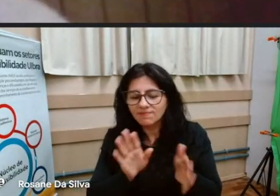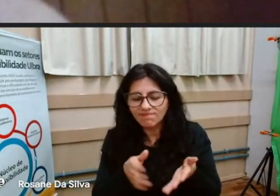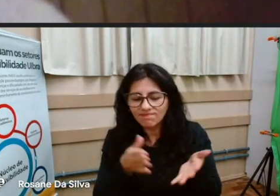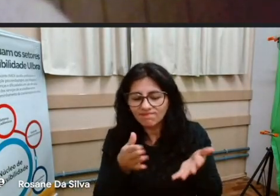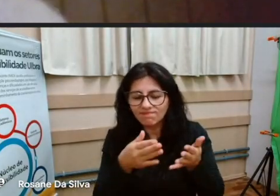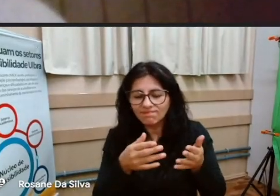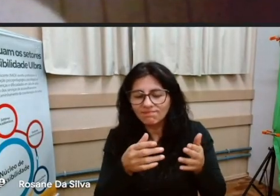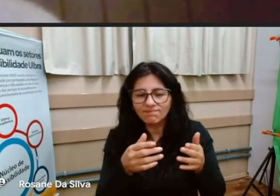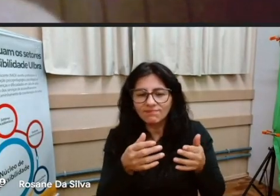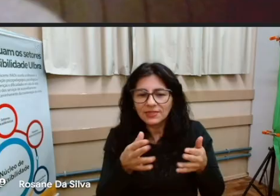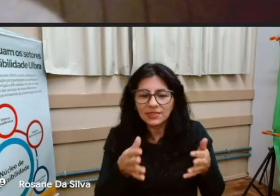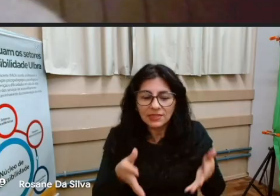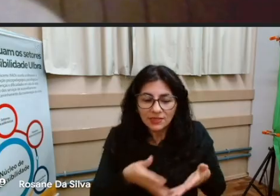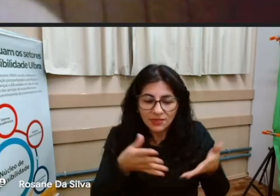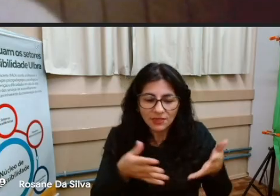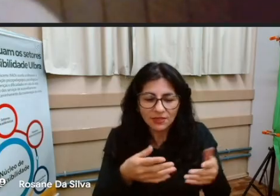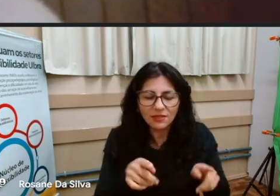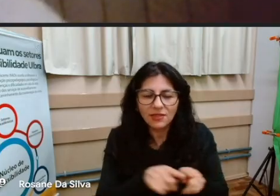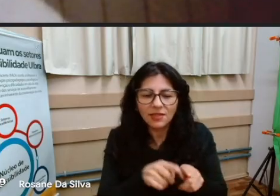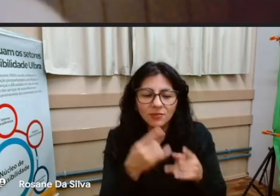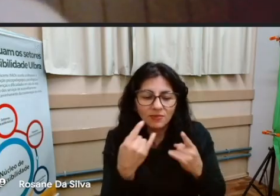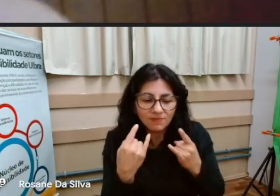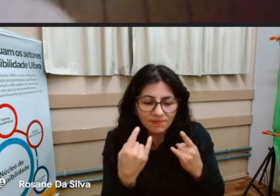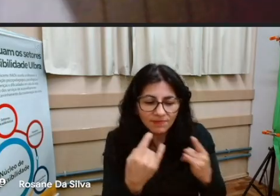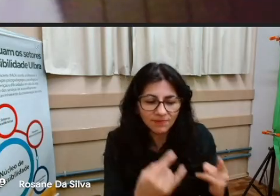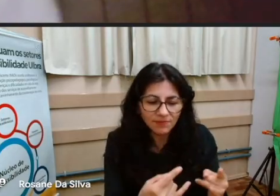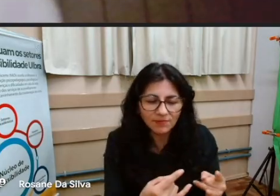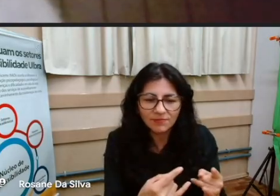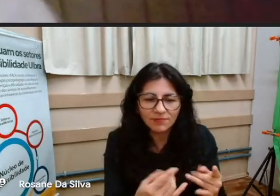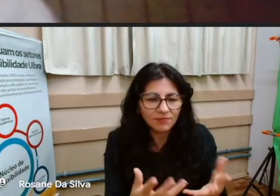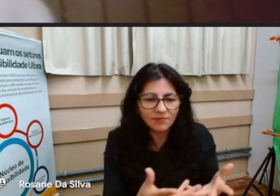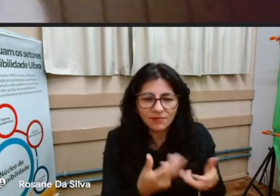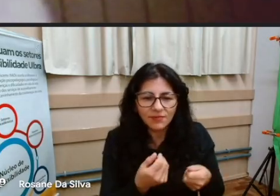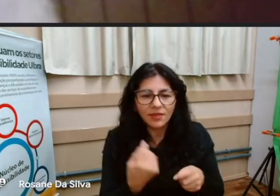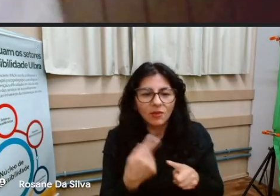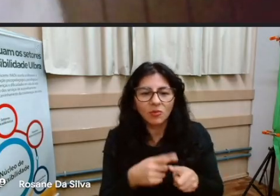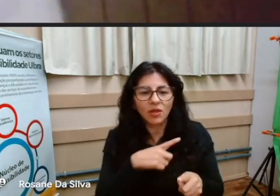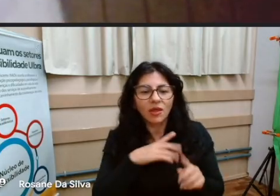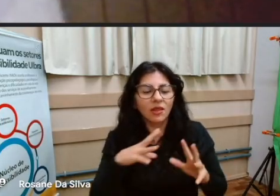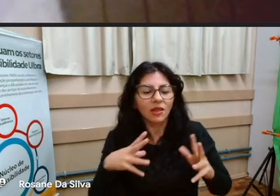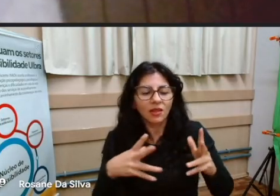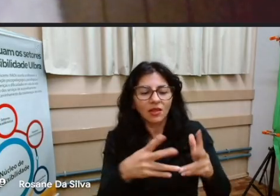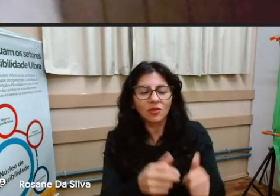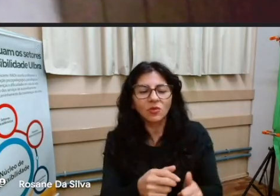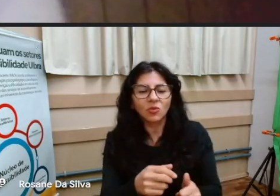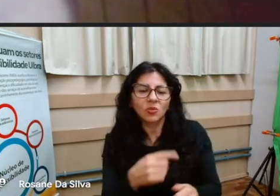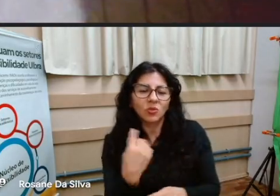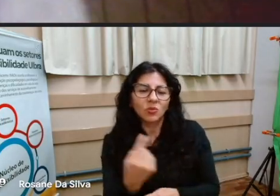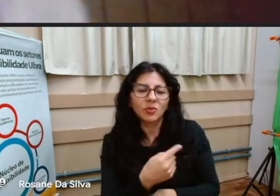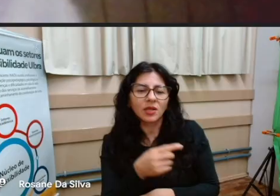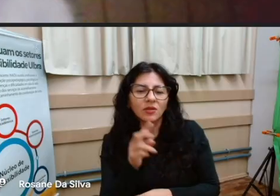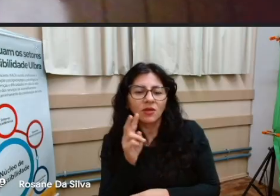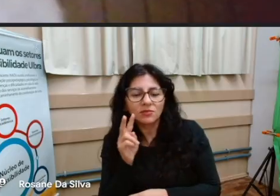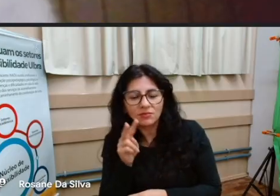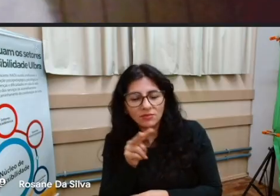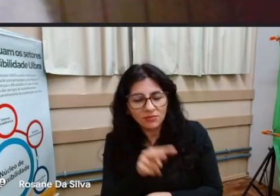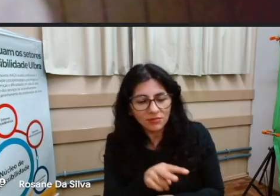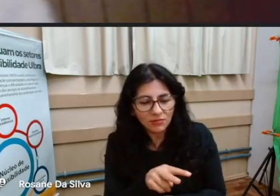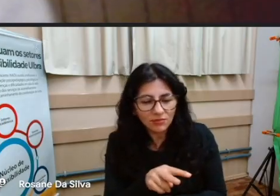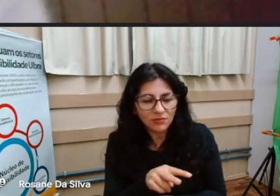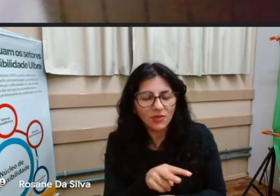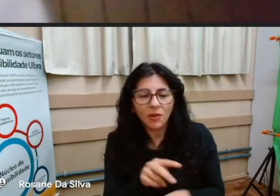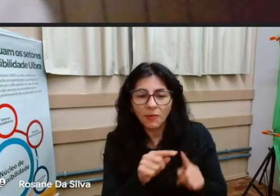instigante inspirador e fascinante sobretudo né porque tá tudo aí pra gente olhar